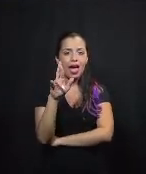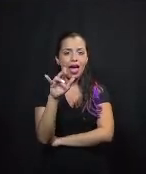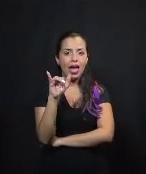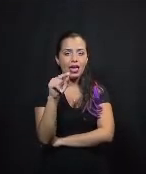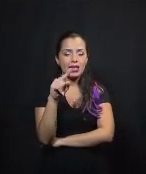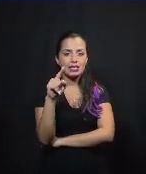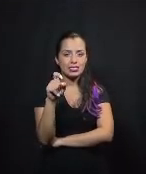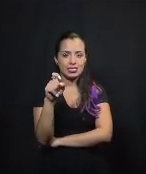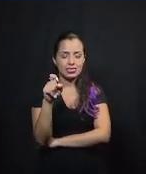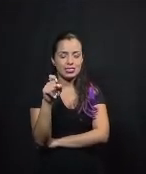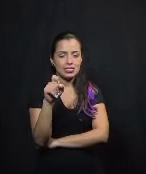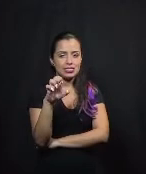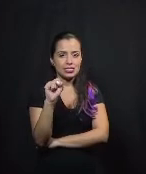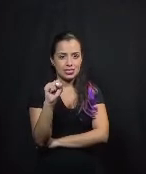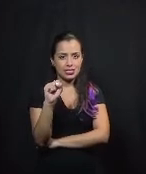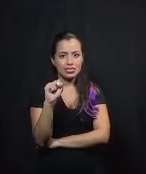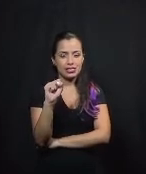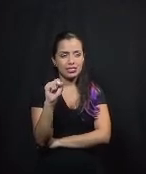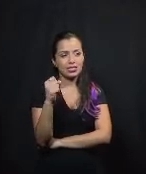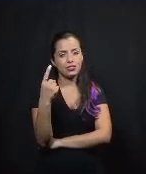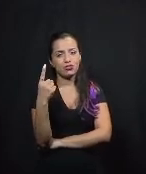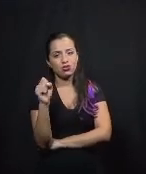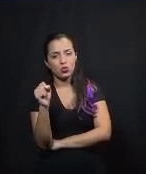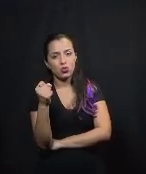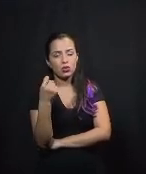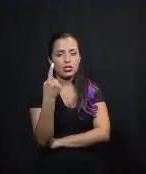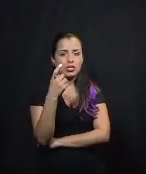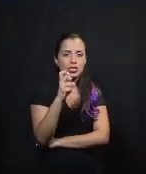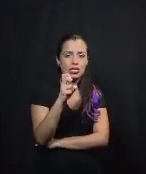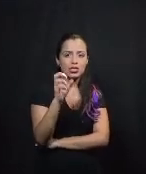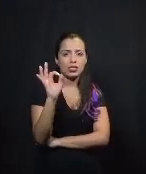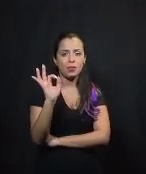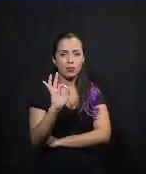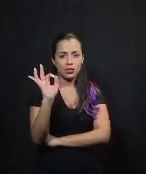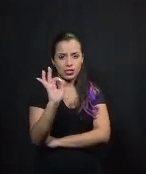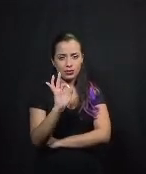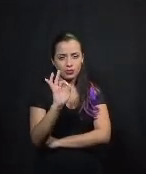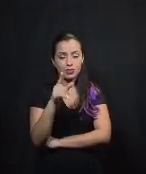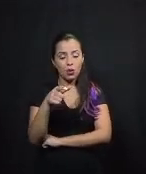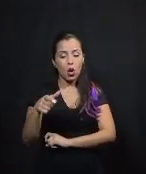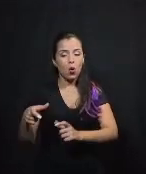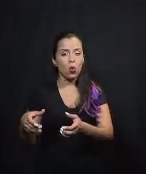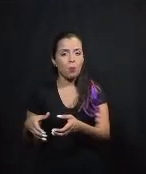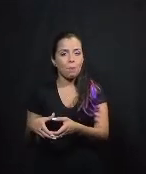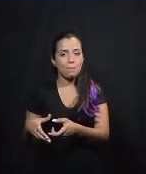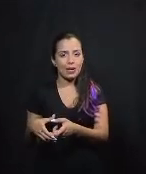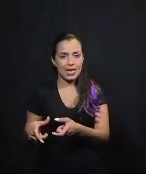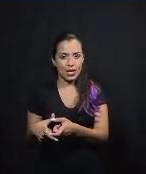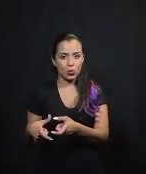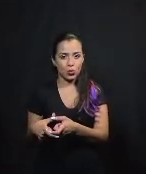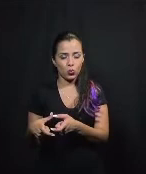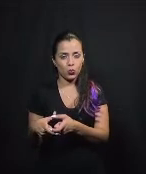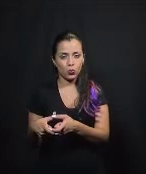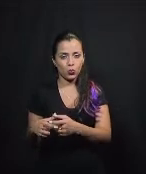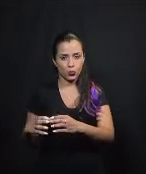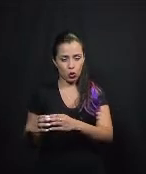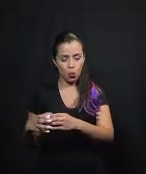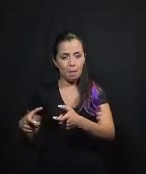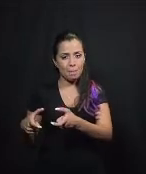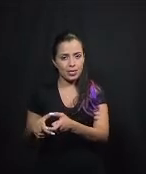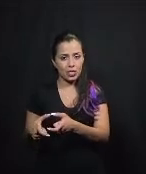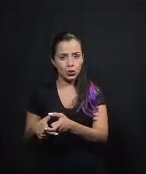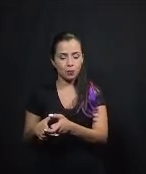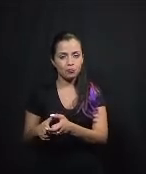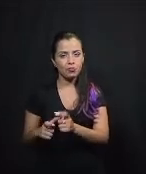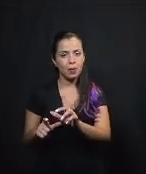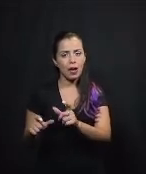15%, os 20%, os 18% é um núcleo pequeno. Mas o que